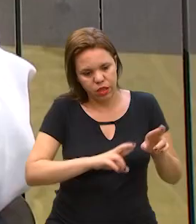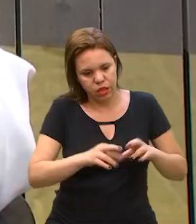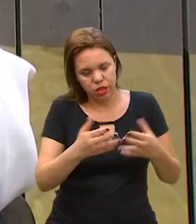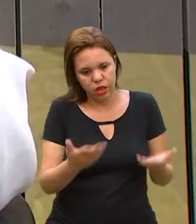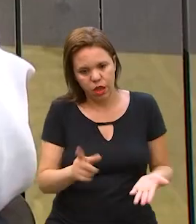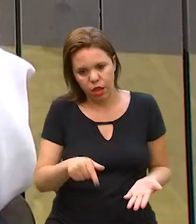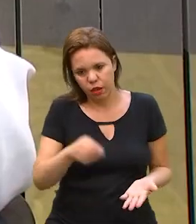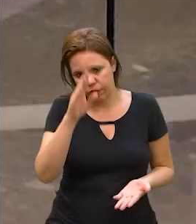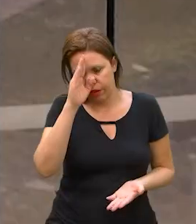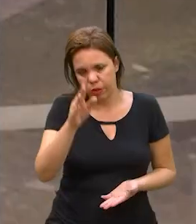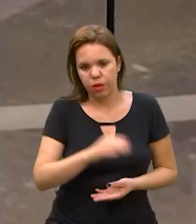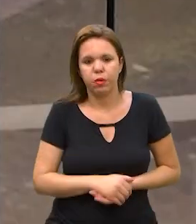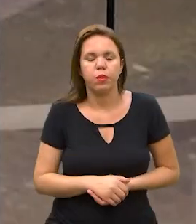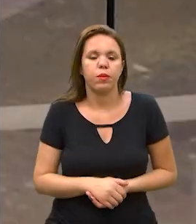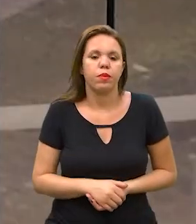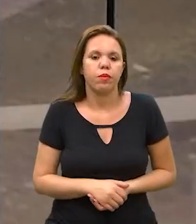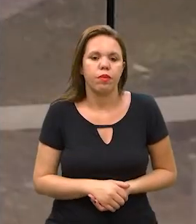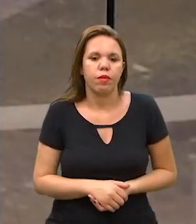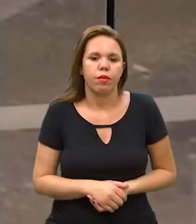exame é fundamental.